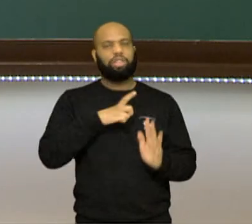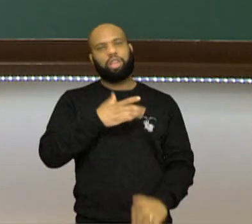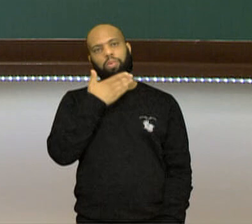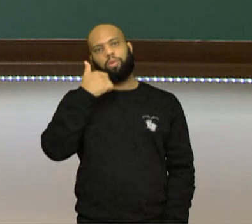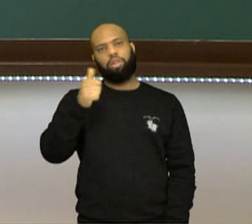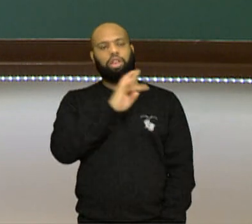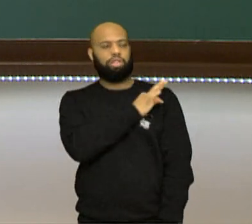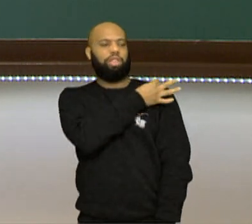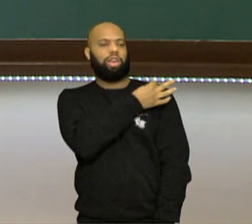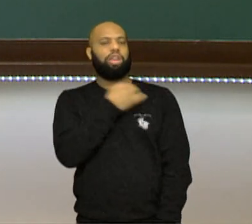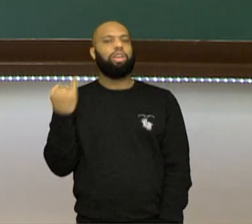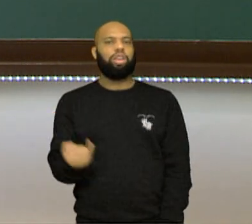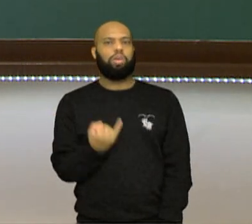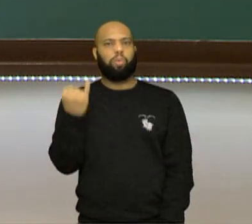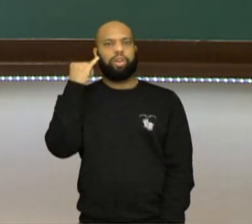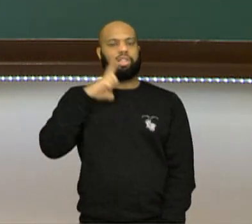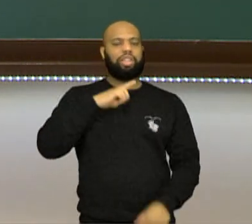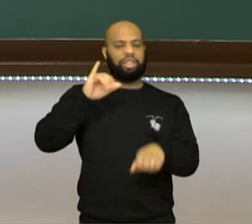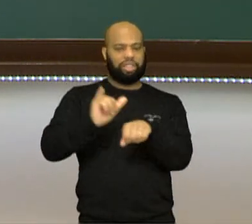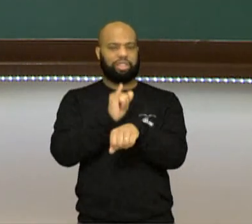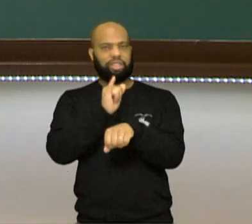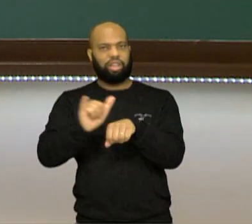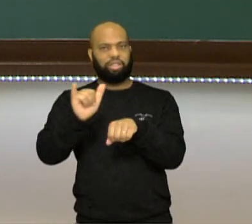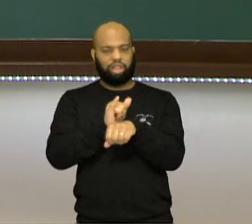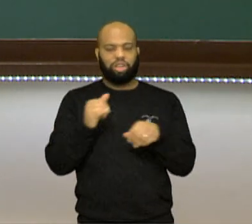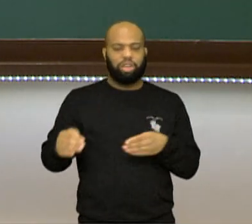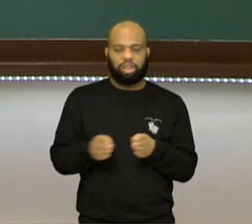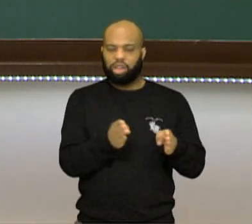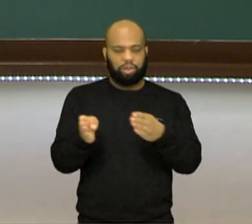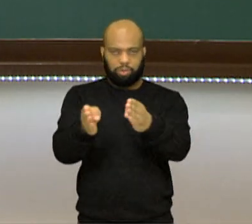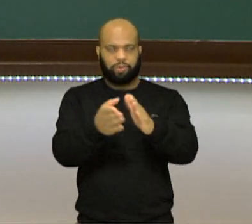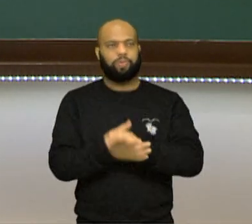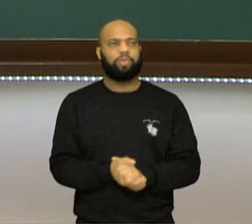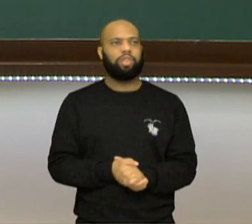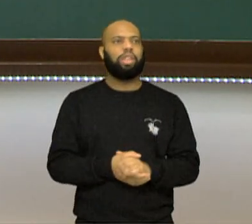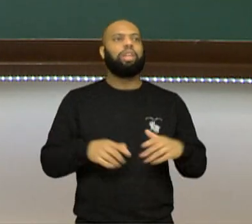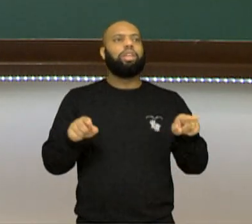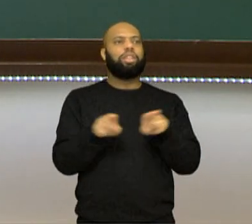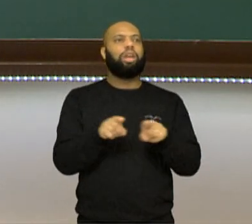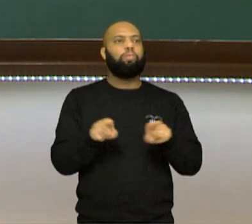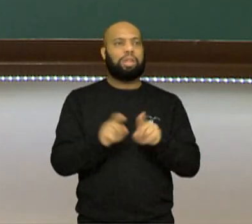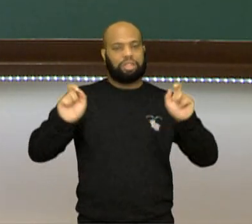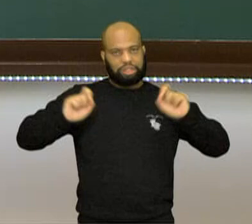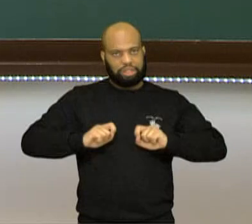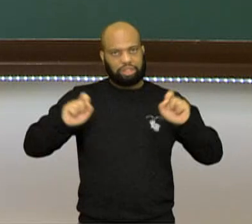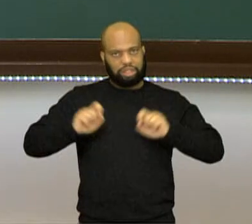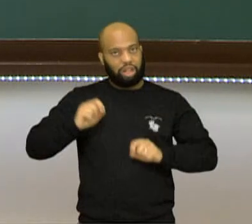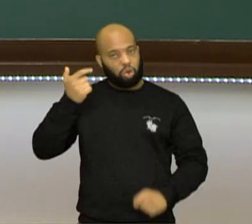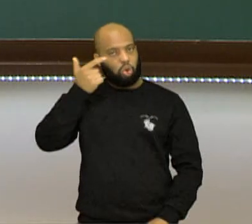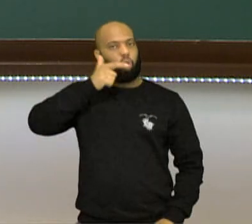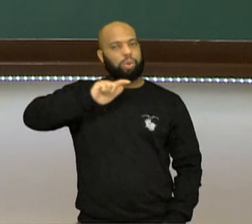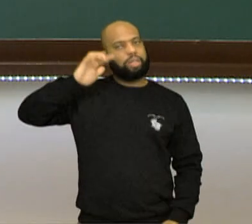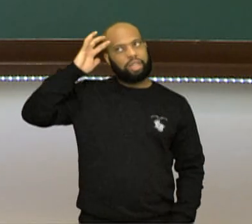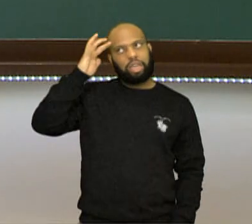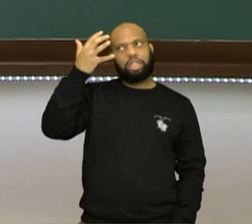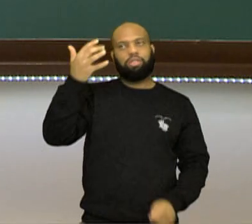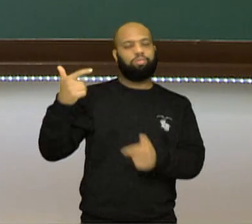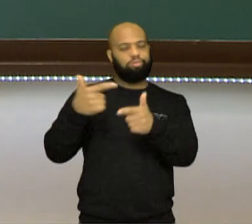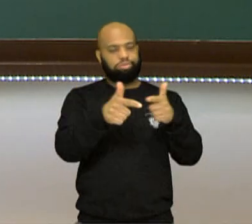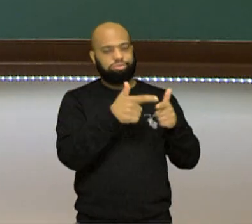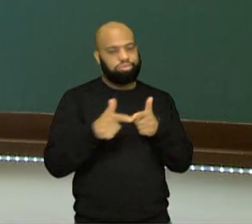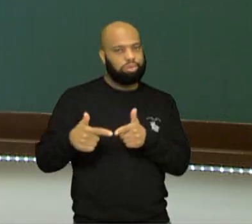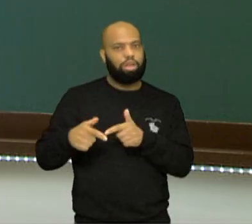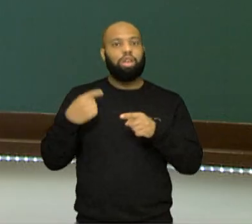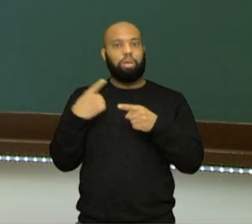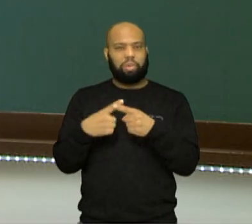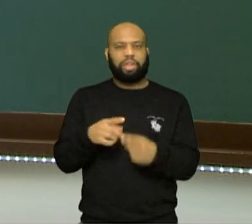uma estratégia para o meu caminho, para o caminho que eu vou percorrer. E também a capacidade de resolver problemas. Por